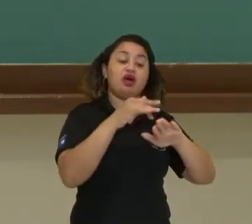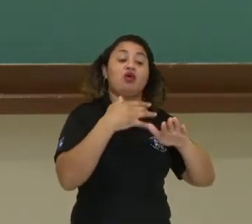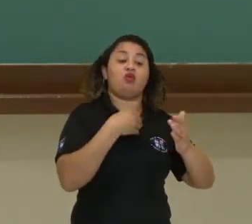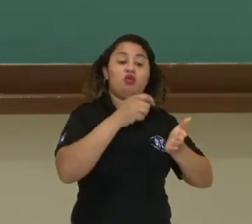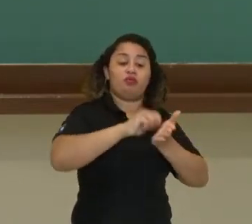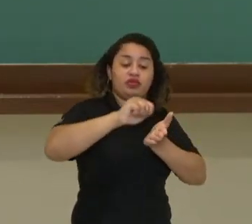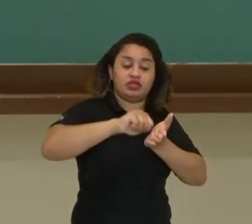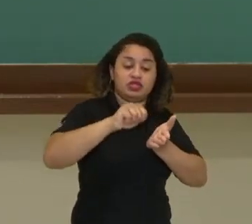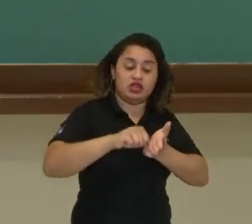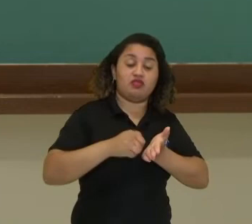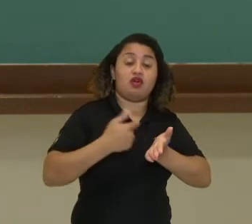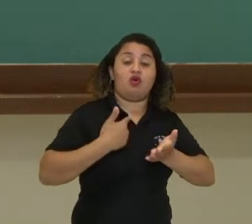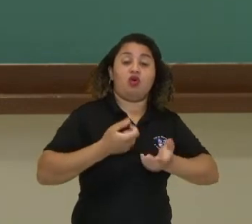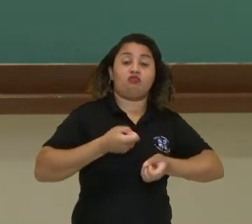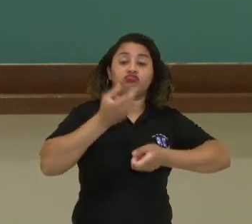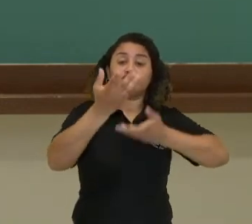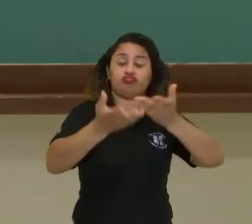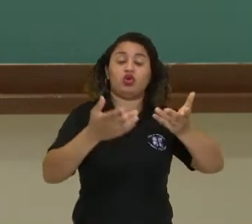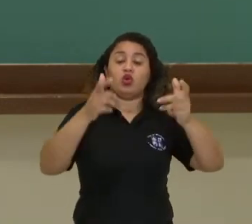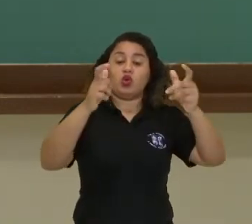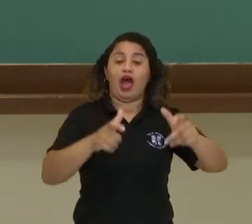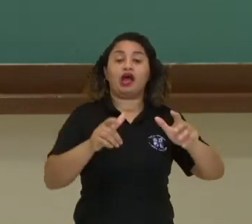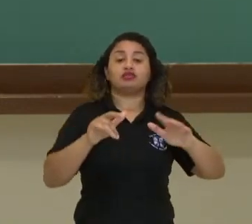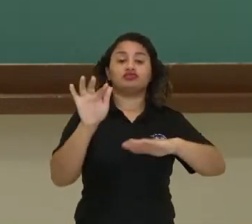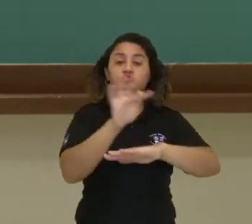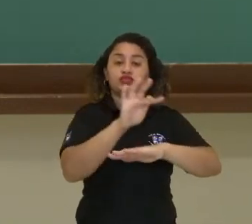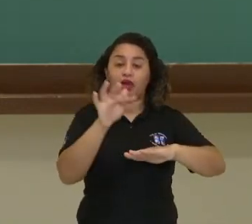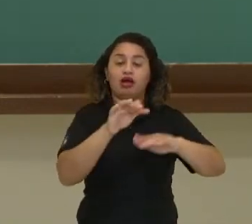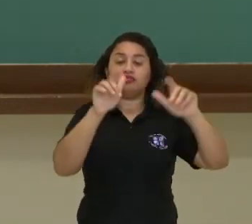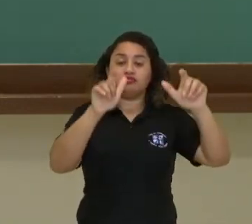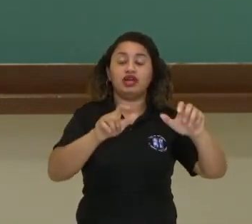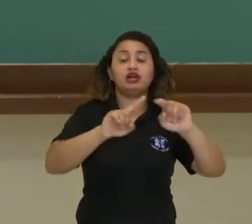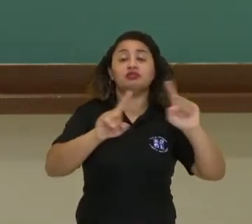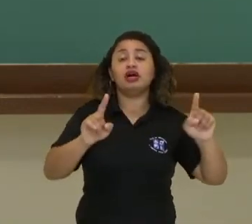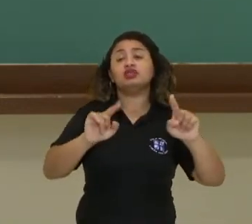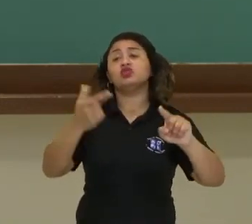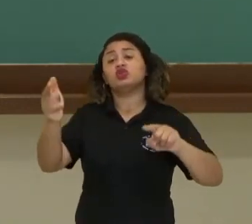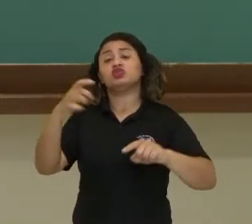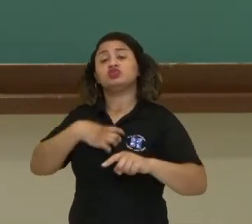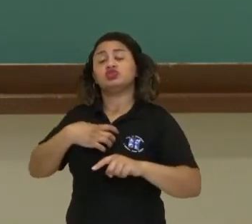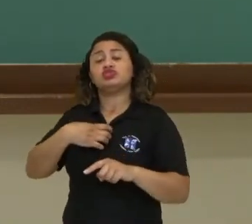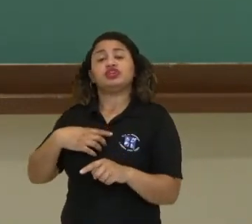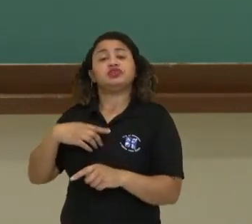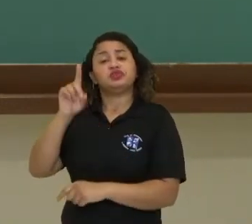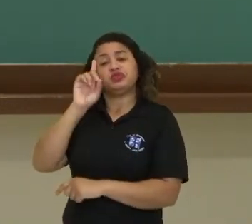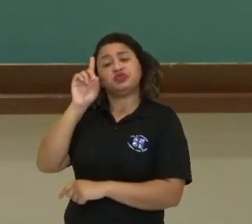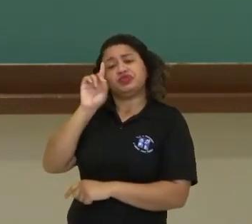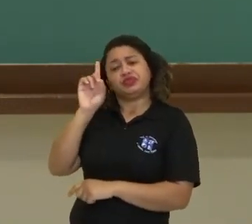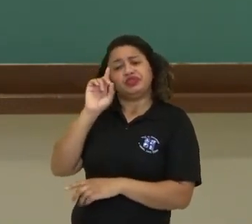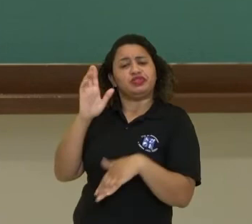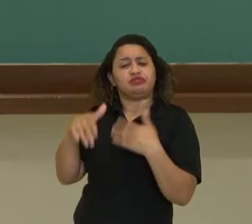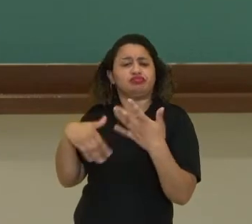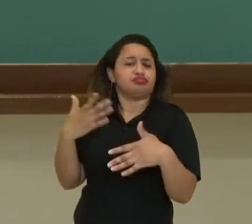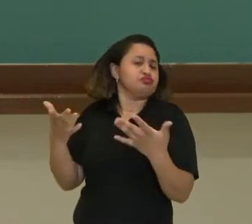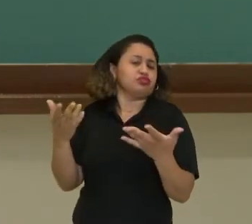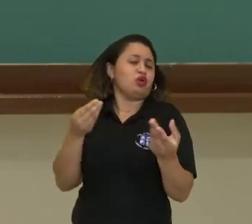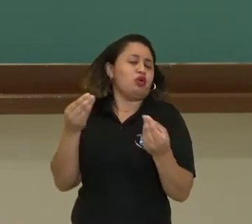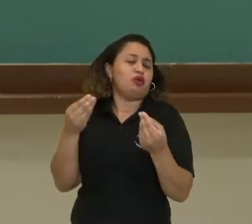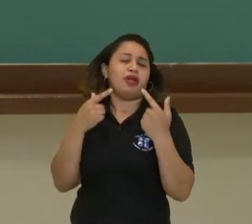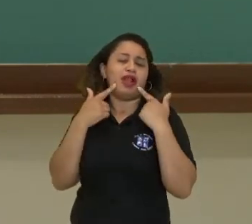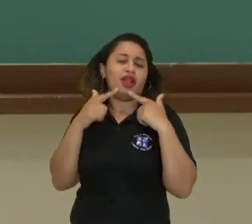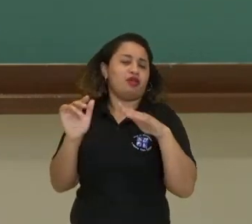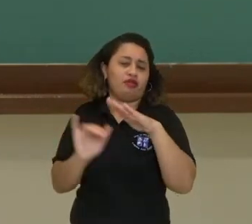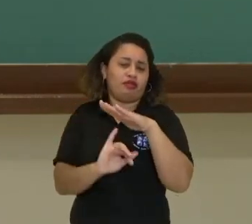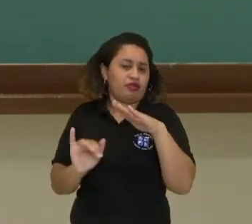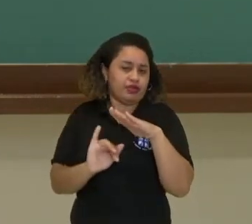falar em ambientes mais curtos Essa é a maneira como eu falo no dia a dia e aqui no Brasil já foi consolidado que no